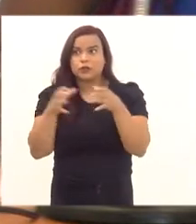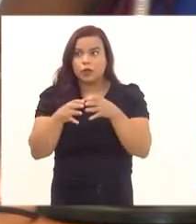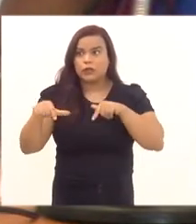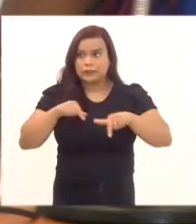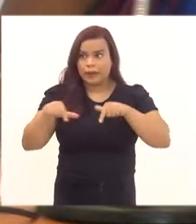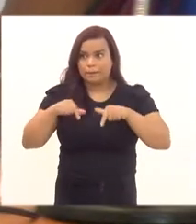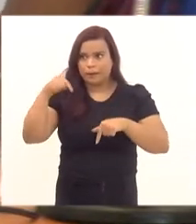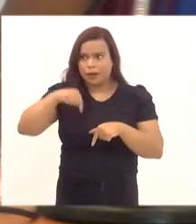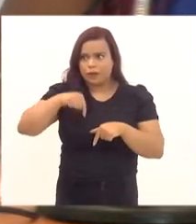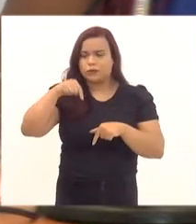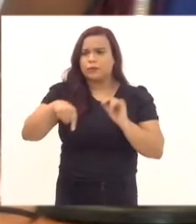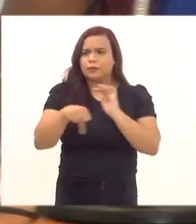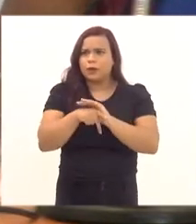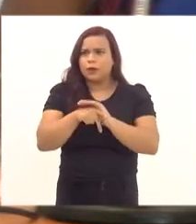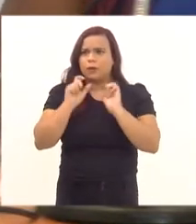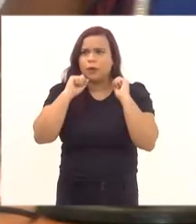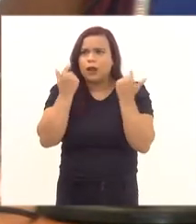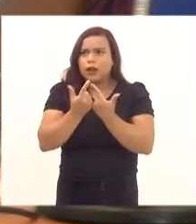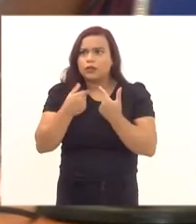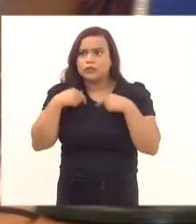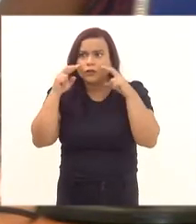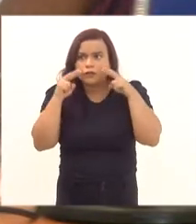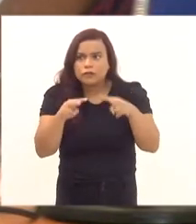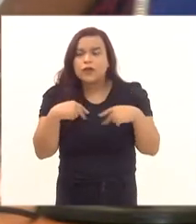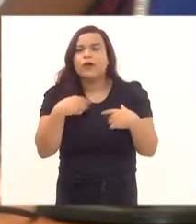eu fui ver era